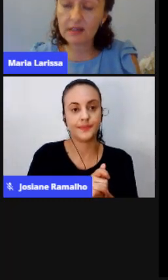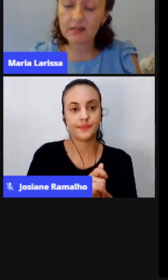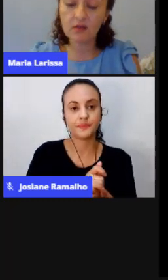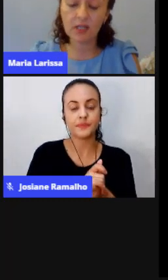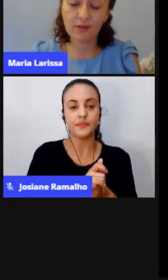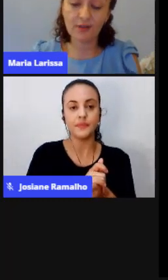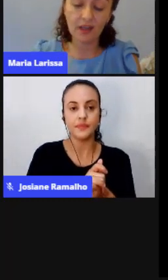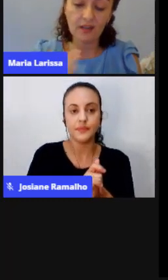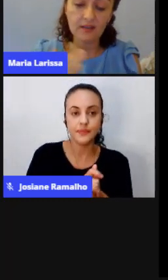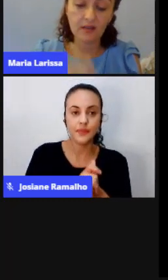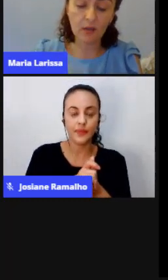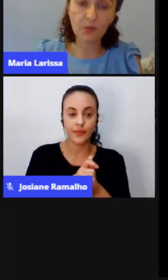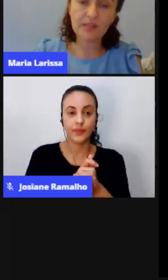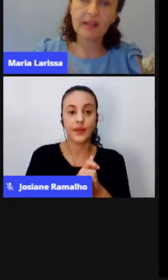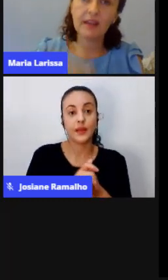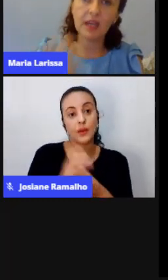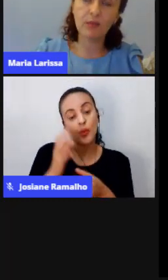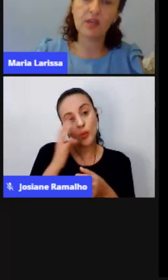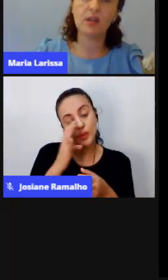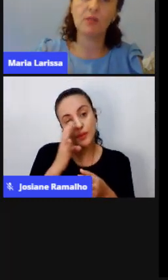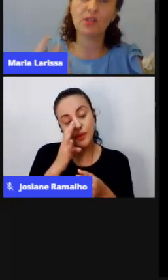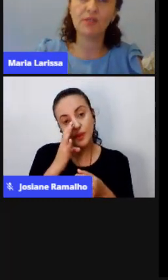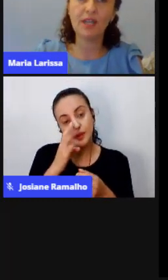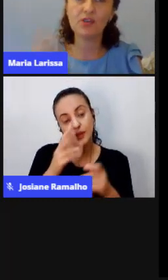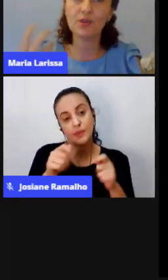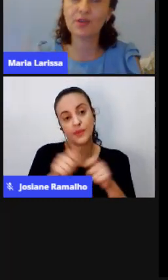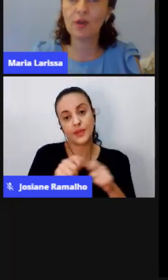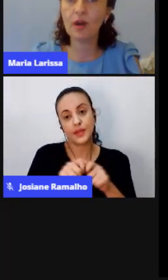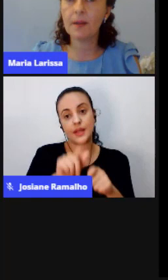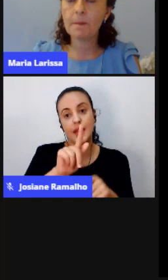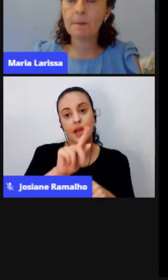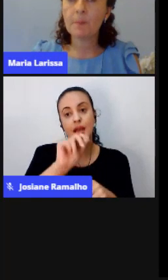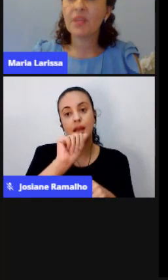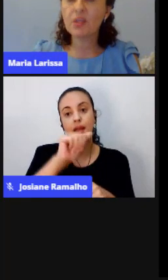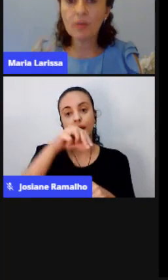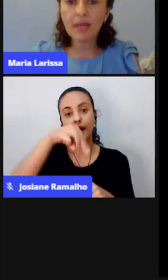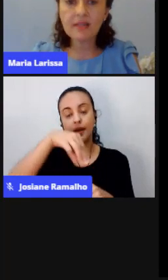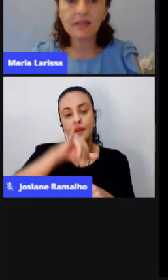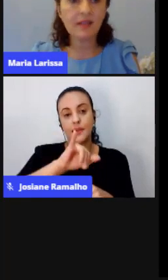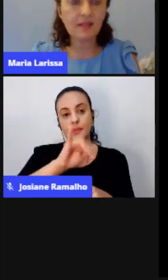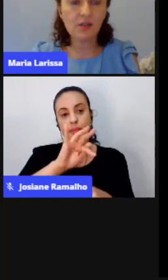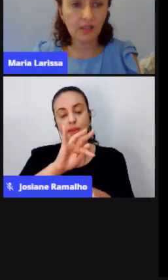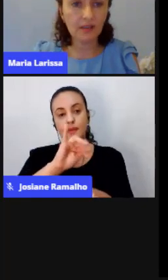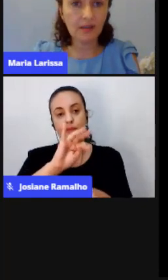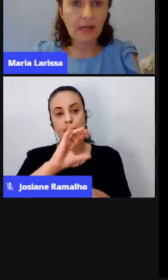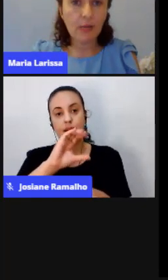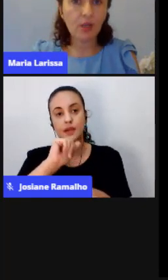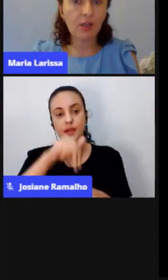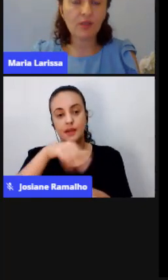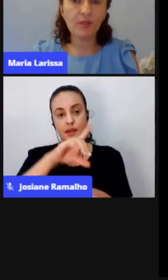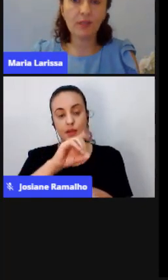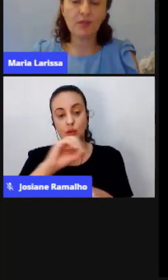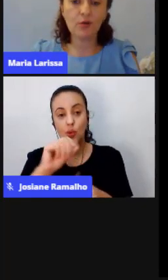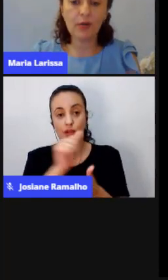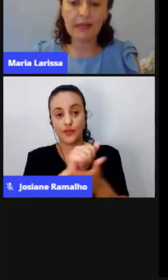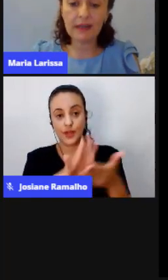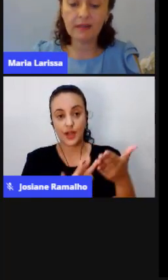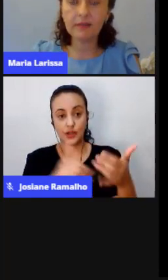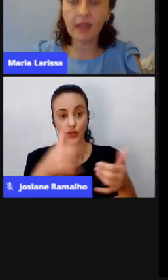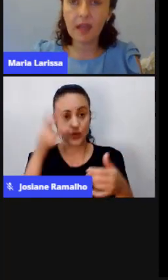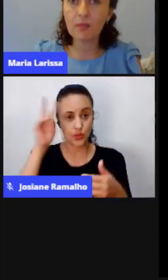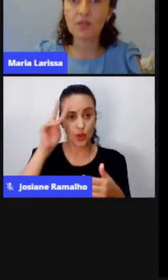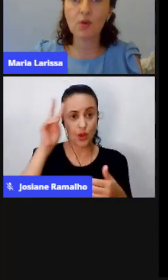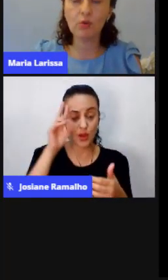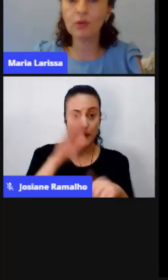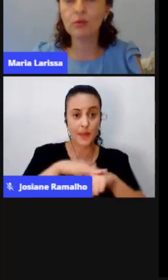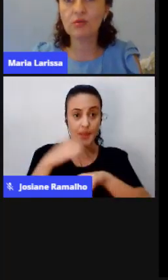Levando em consideração que estamos gamificando uma atividade de história, isso é mais interessante ainda, porque nós podemos